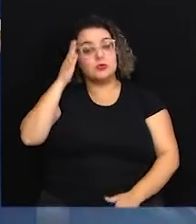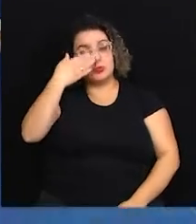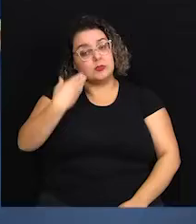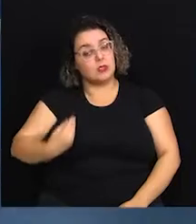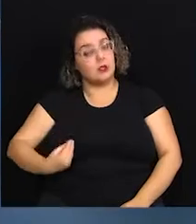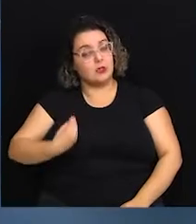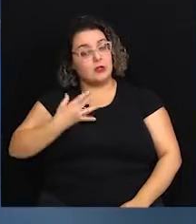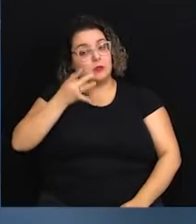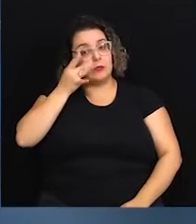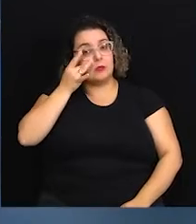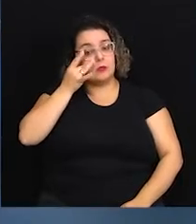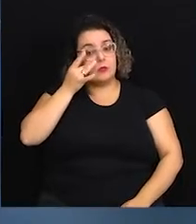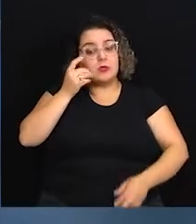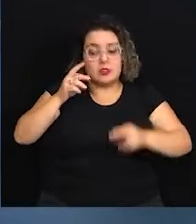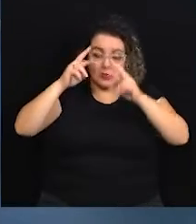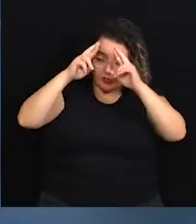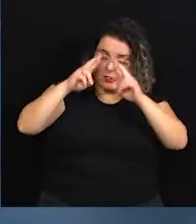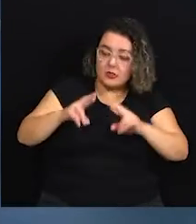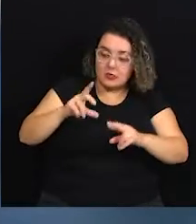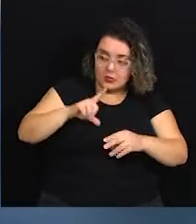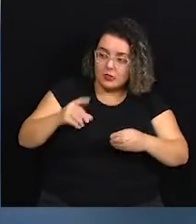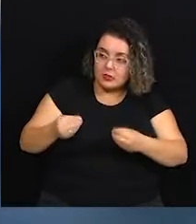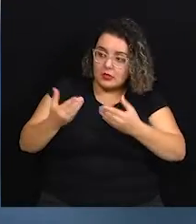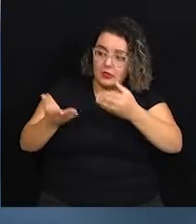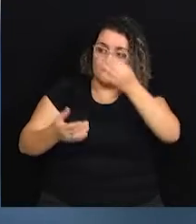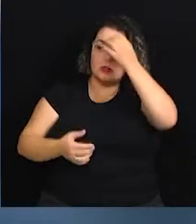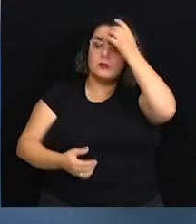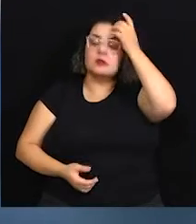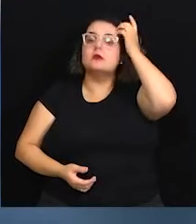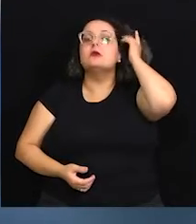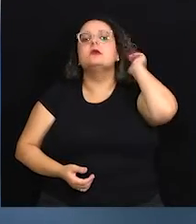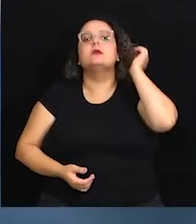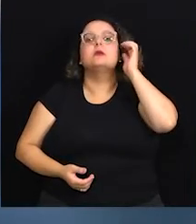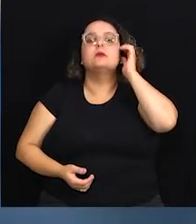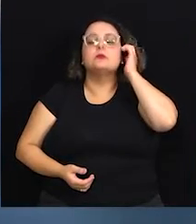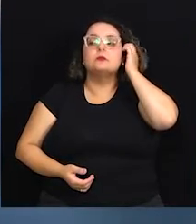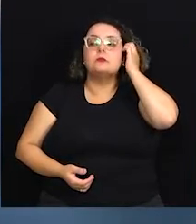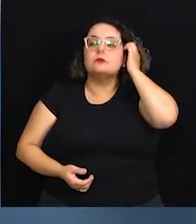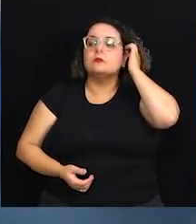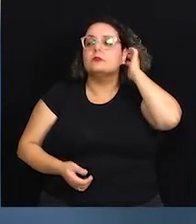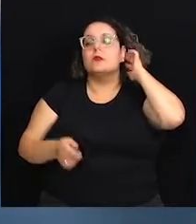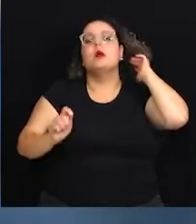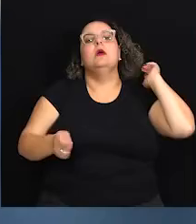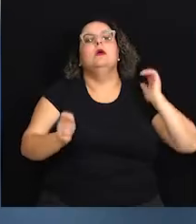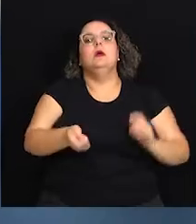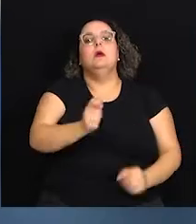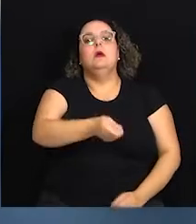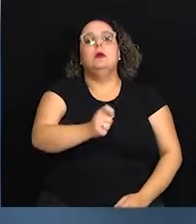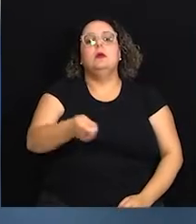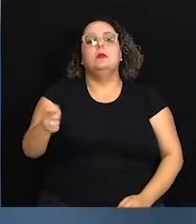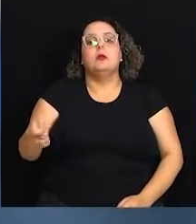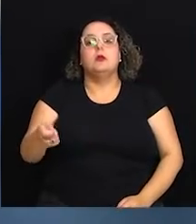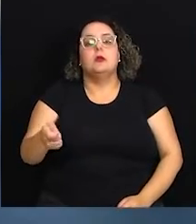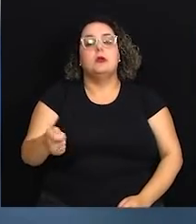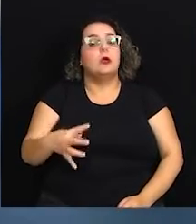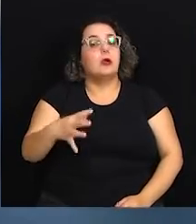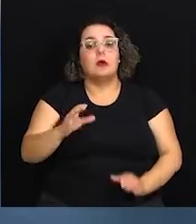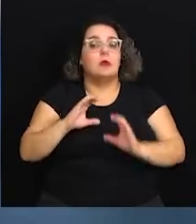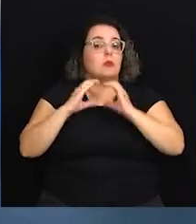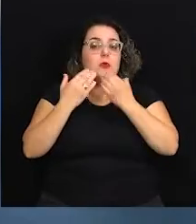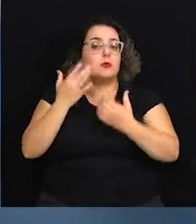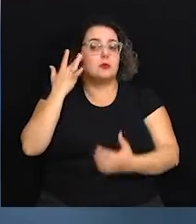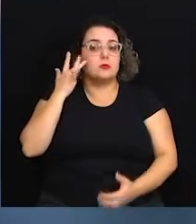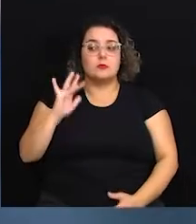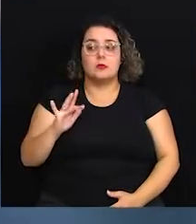que ele seja respeitado, né? Por exemplo, uma coisa importante é a bengala. A comunidade não sabe. Por